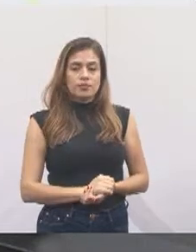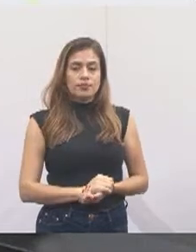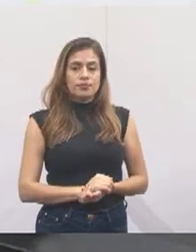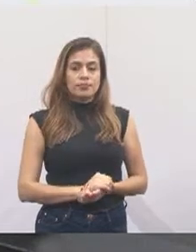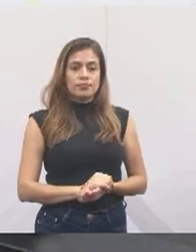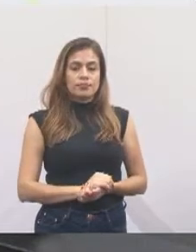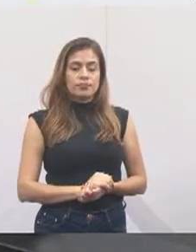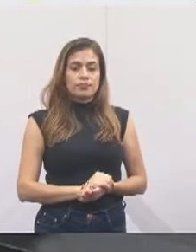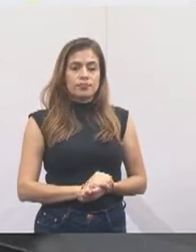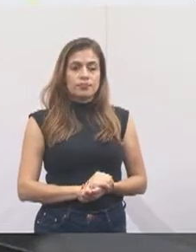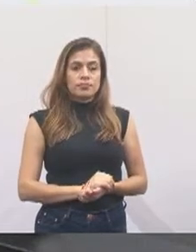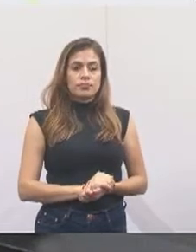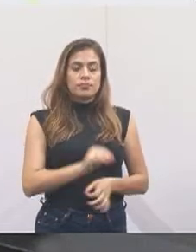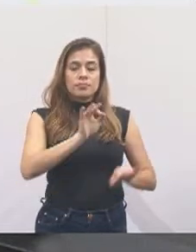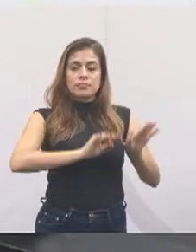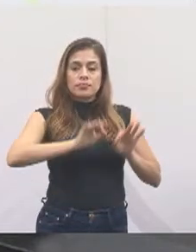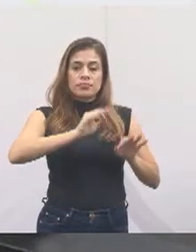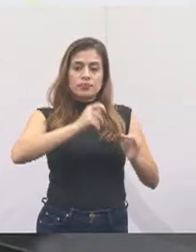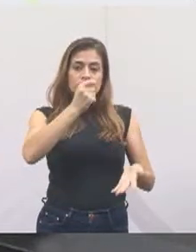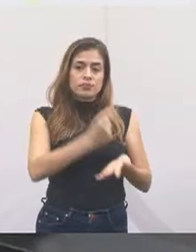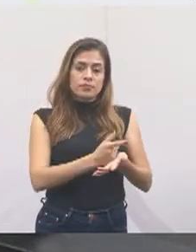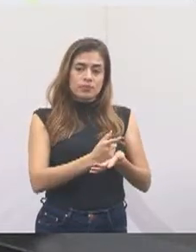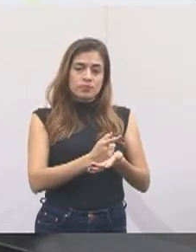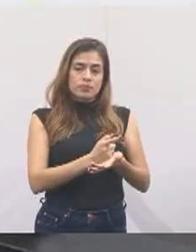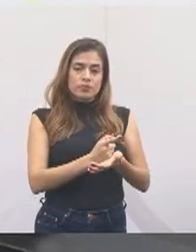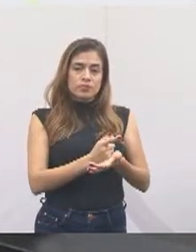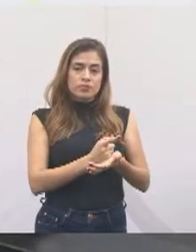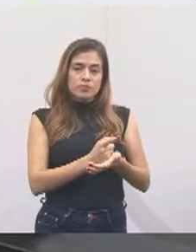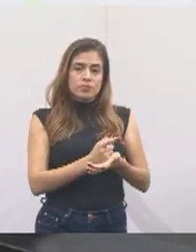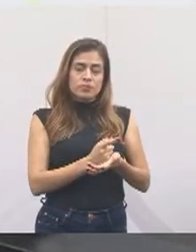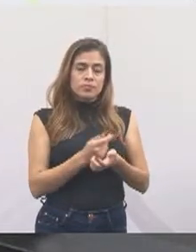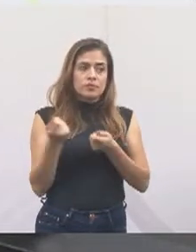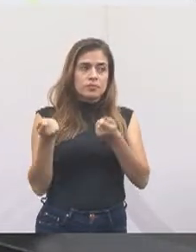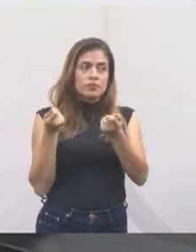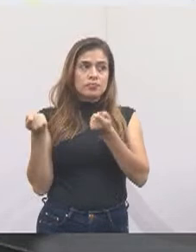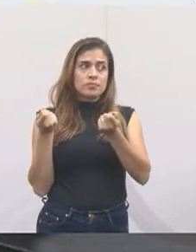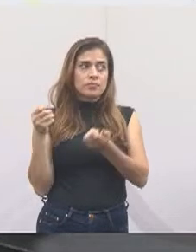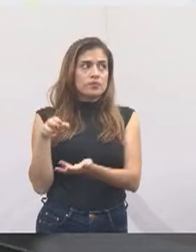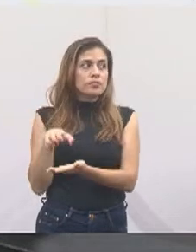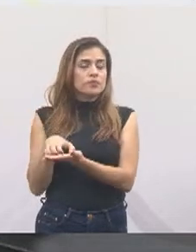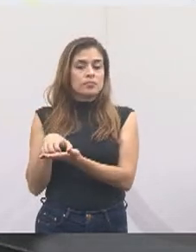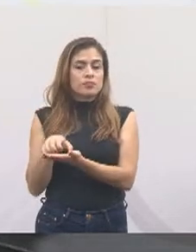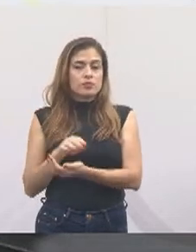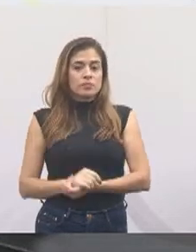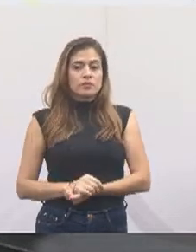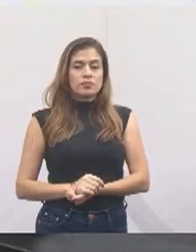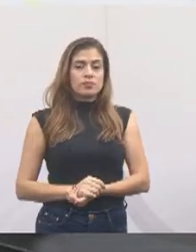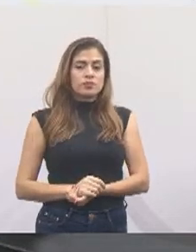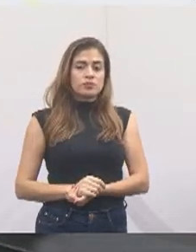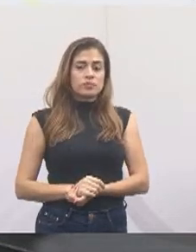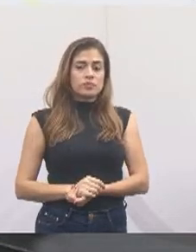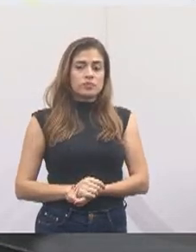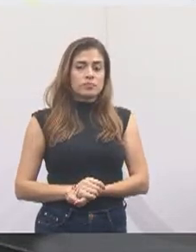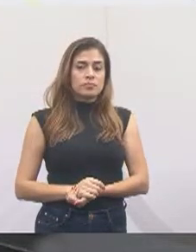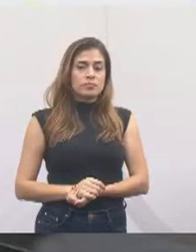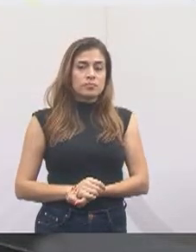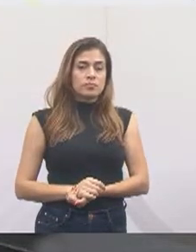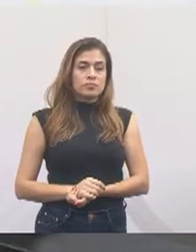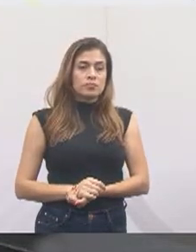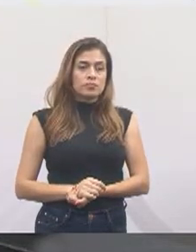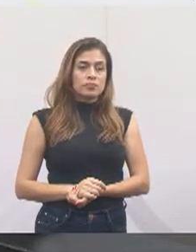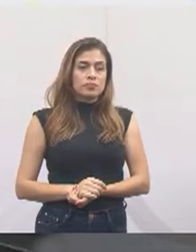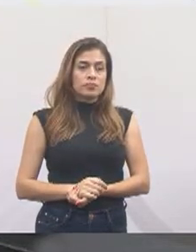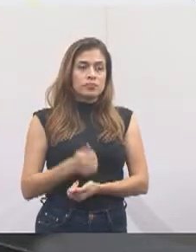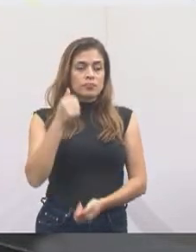adquiridas o processo de compra foi para unidade administrativa do cem azul em 10 de